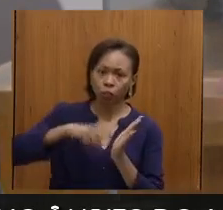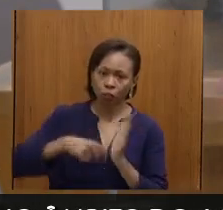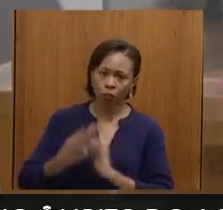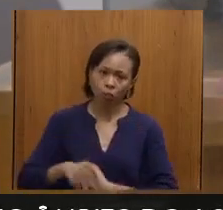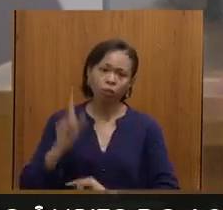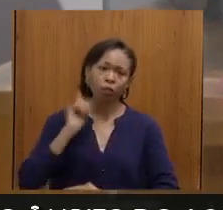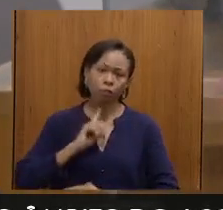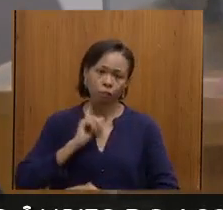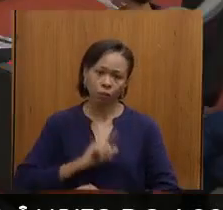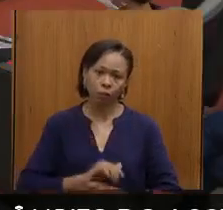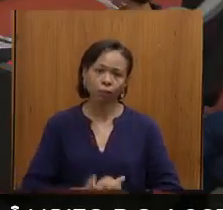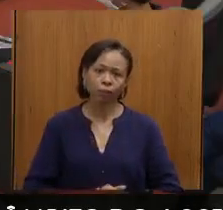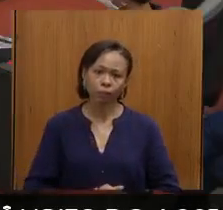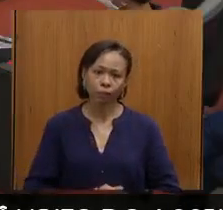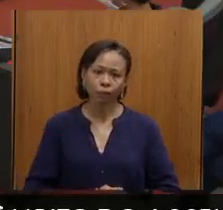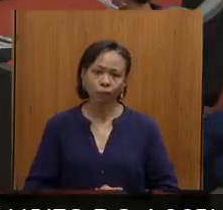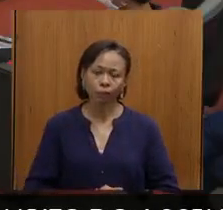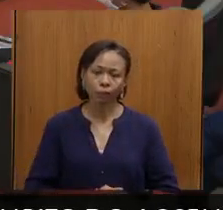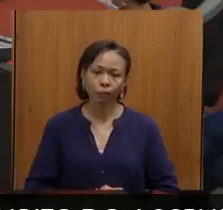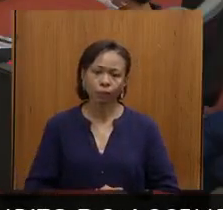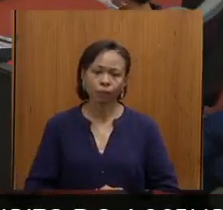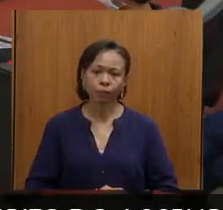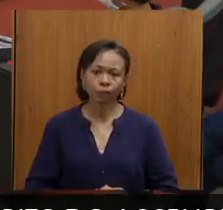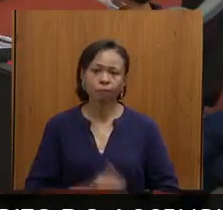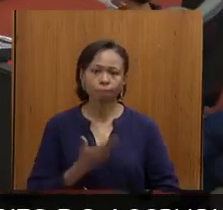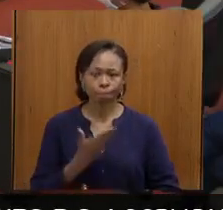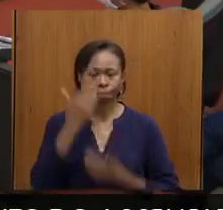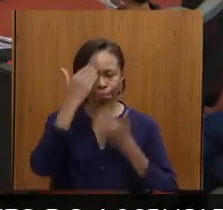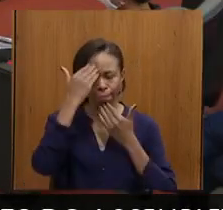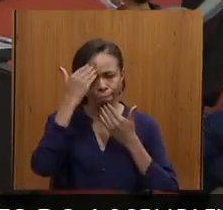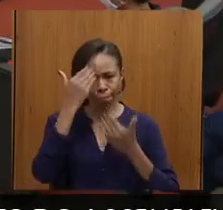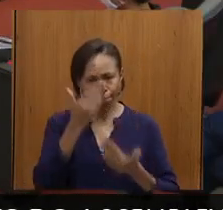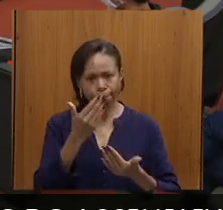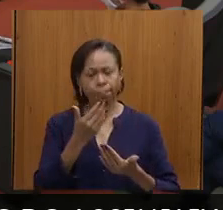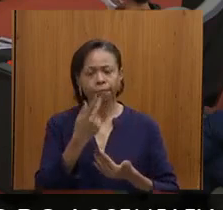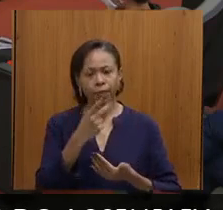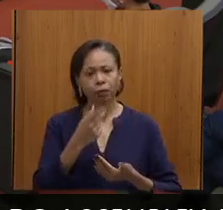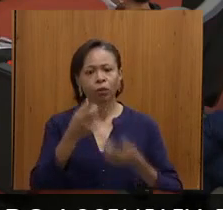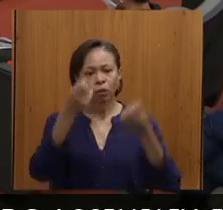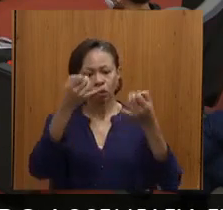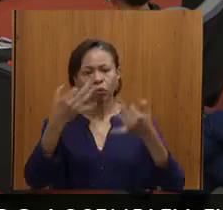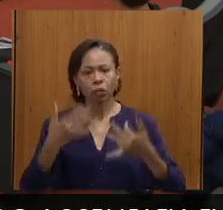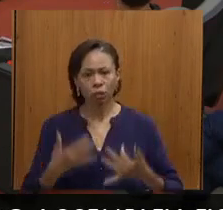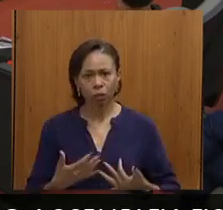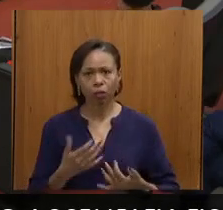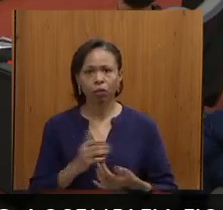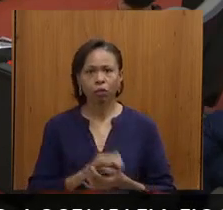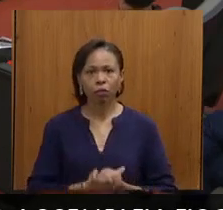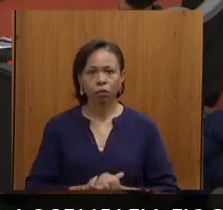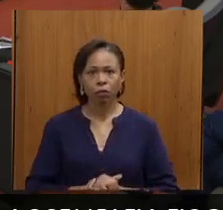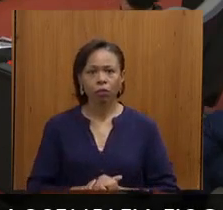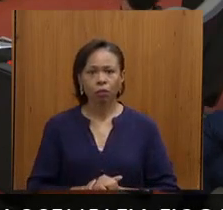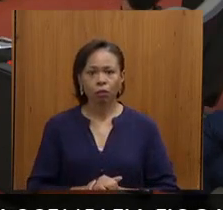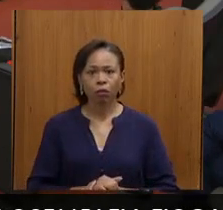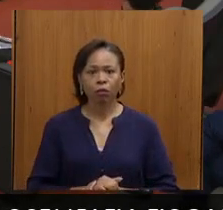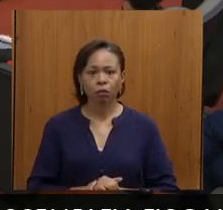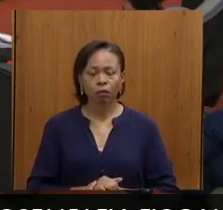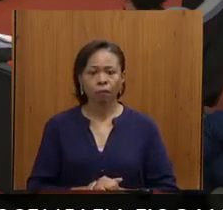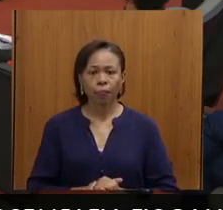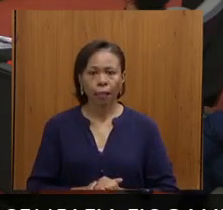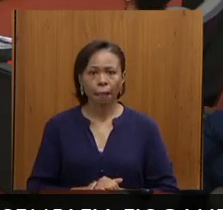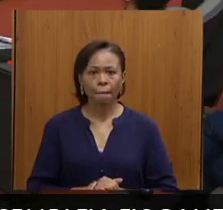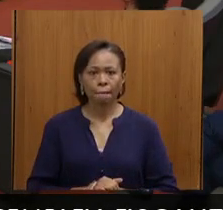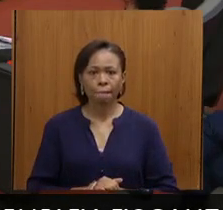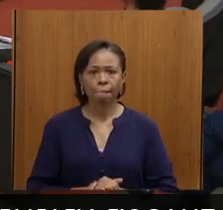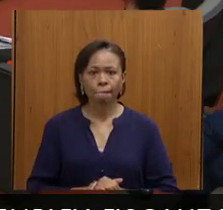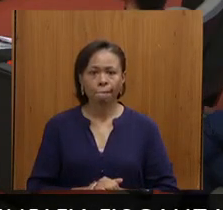Eu agradeço as colocações feitas. Vamos fazer com que a Assembleia, em